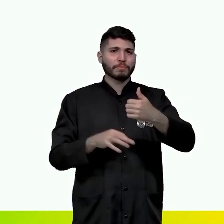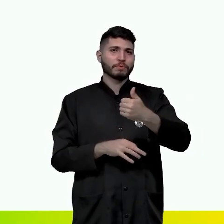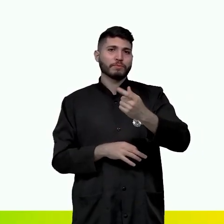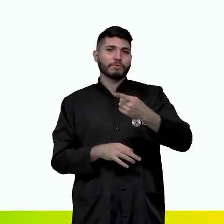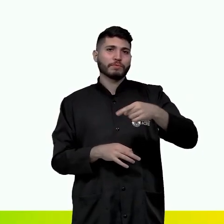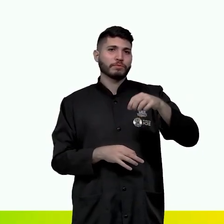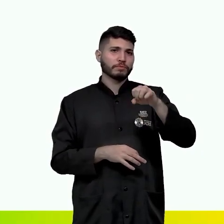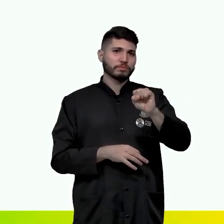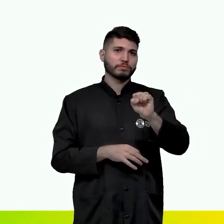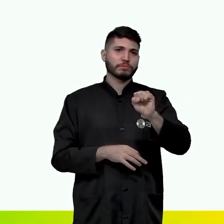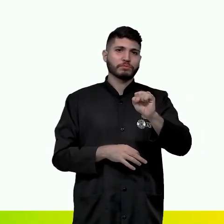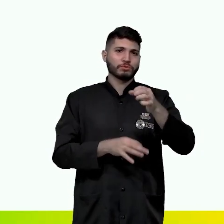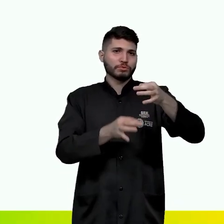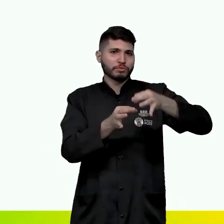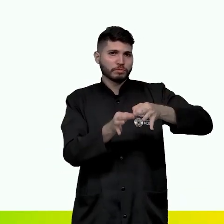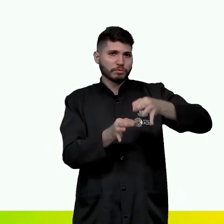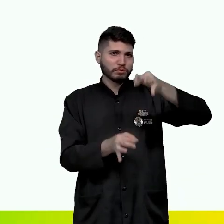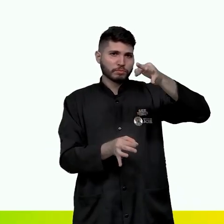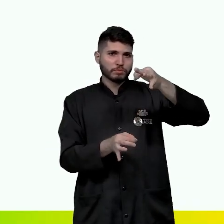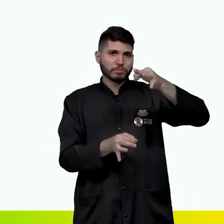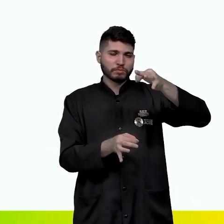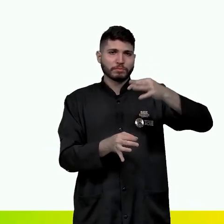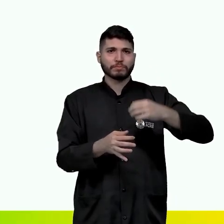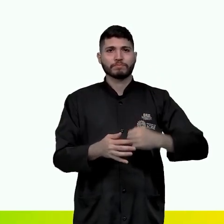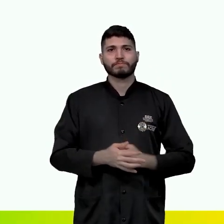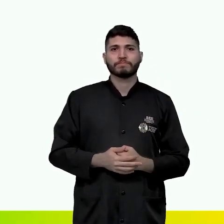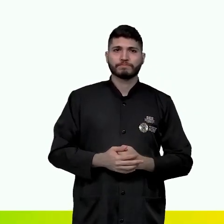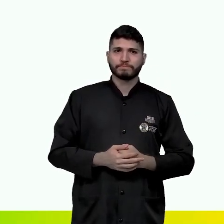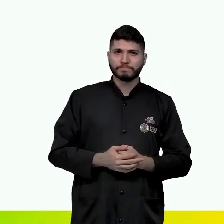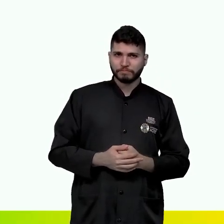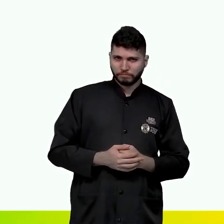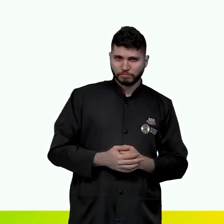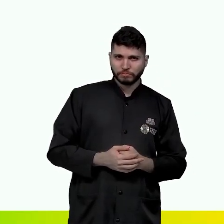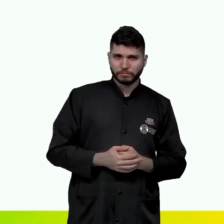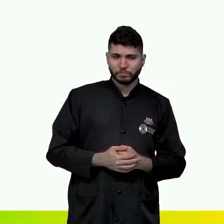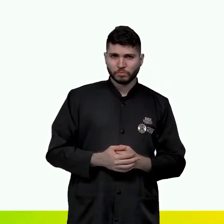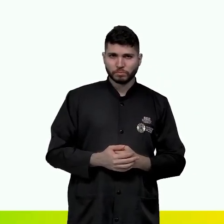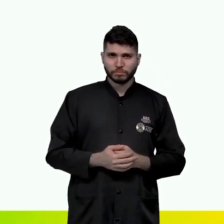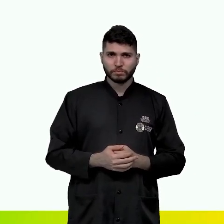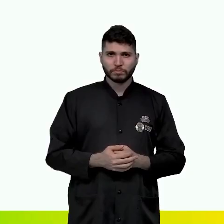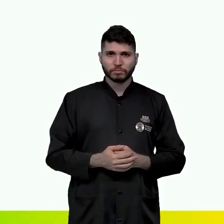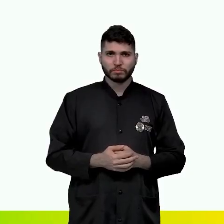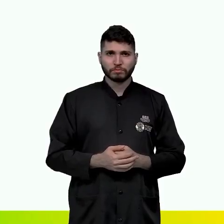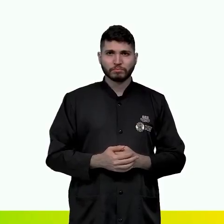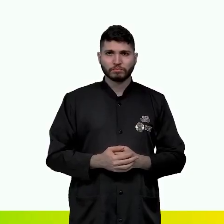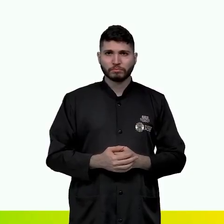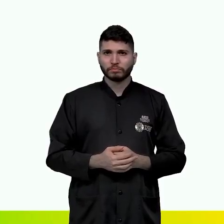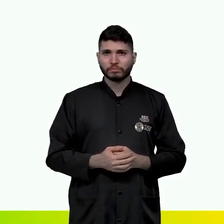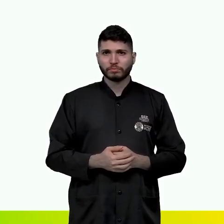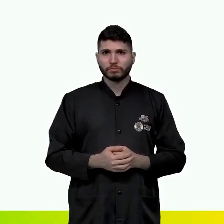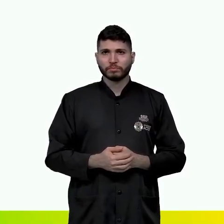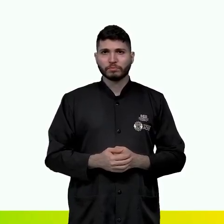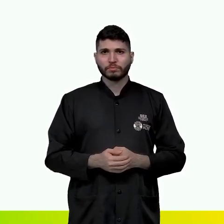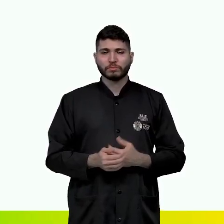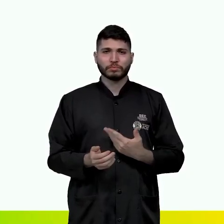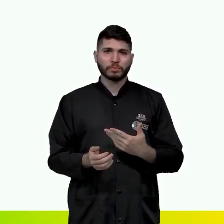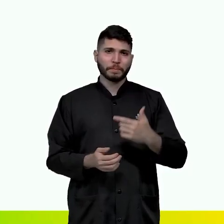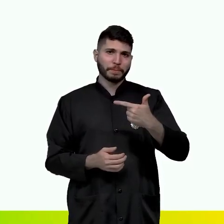né? Deixa eu fazer um desenho para nós tentarmos nos imaginar na situação.